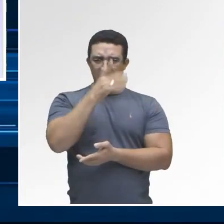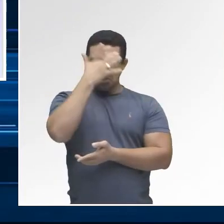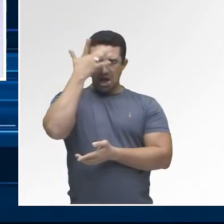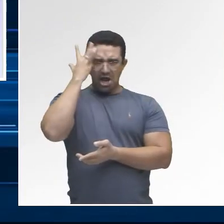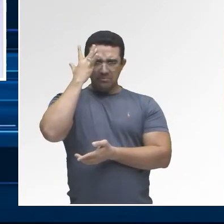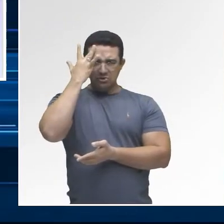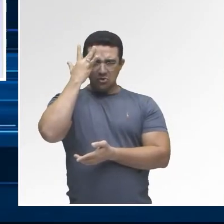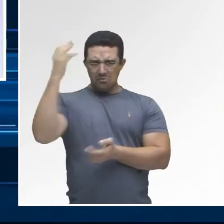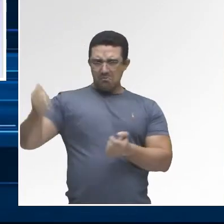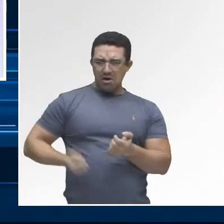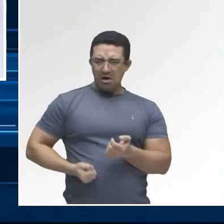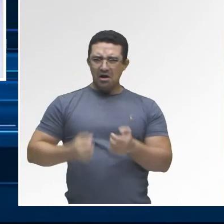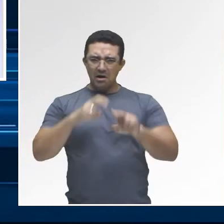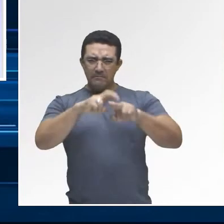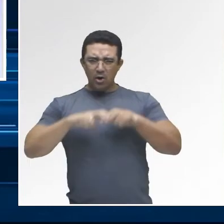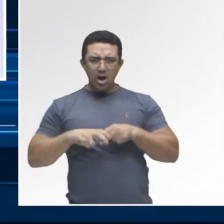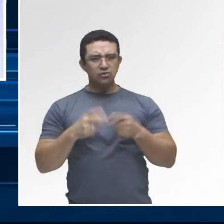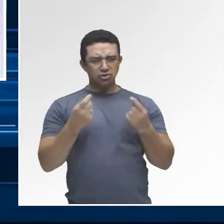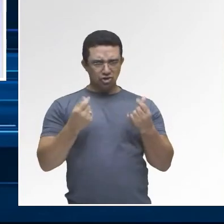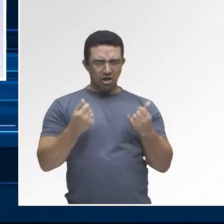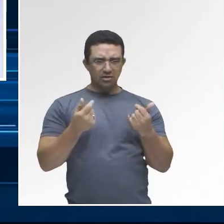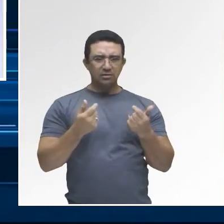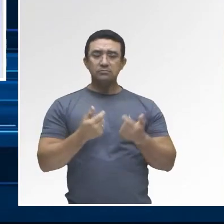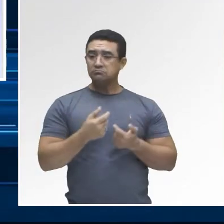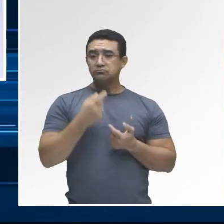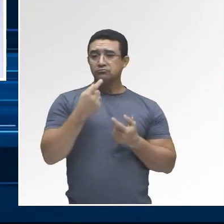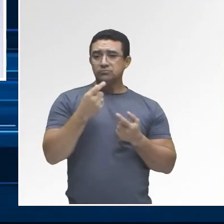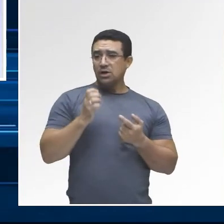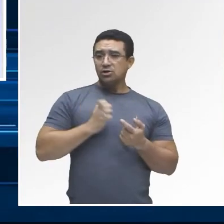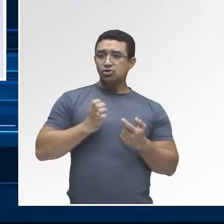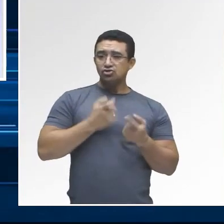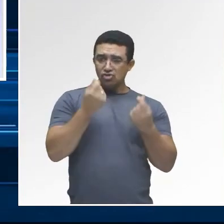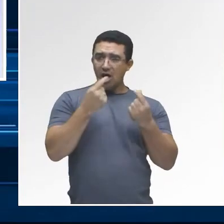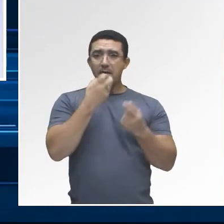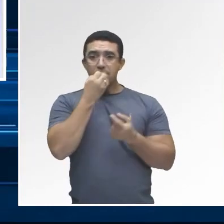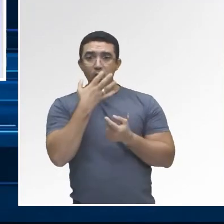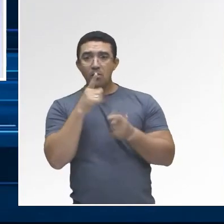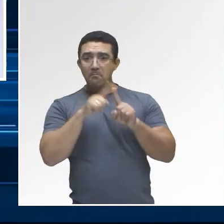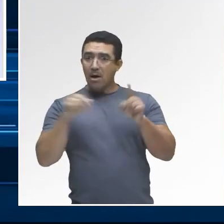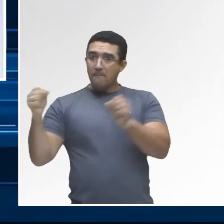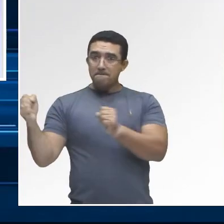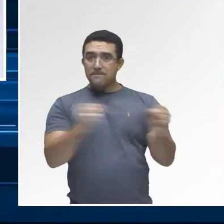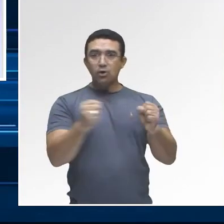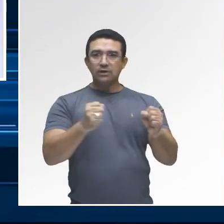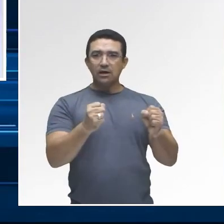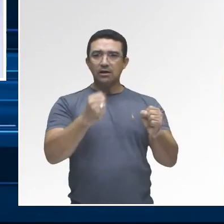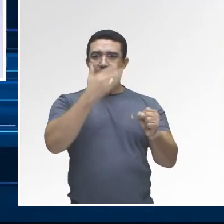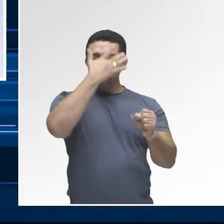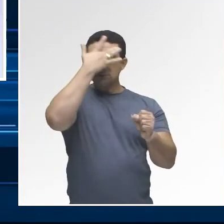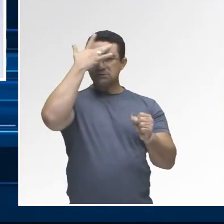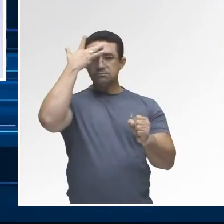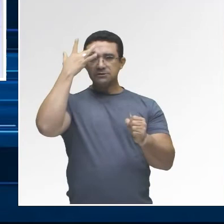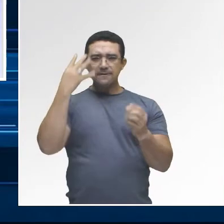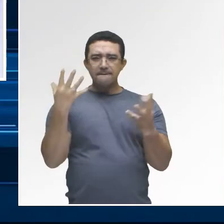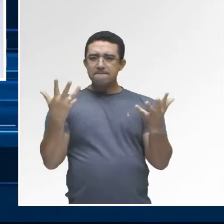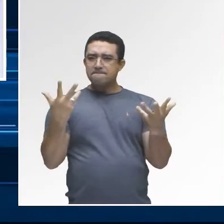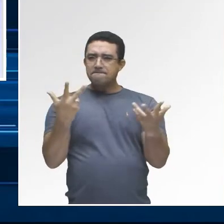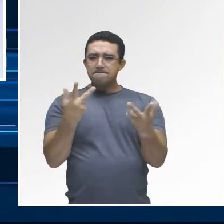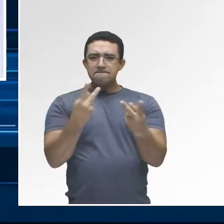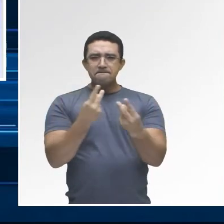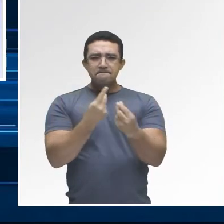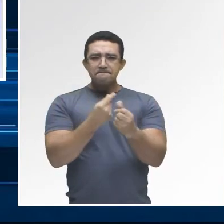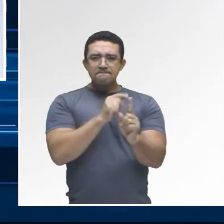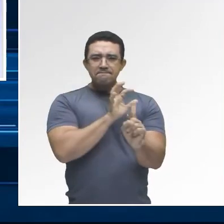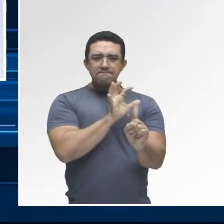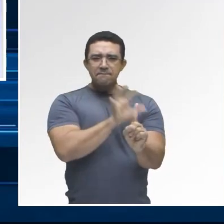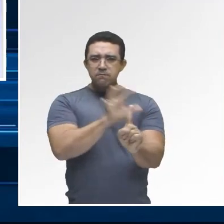riqueza? Claro, o dinheiro é bom, traz conforto, mas é o poder que seduz. A pessoa não quer abrir mão do poder, os grupos não querem,